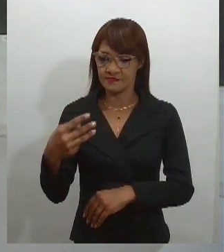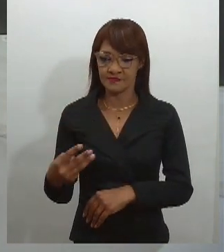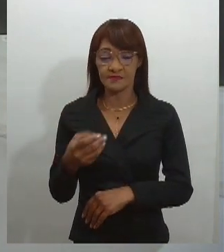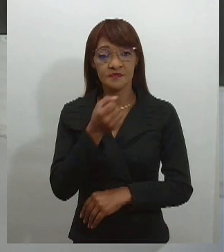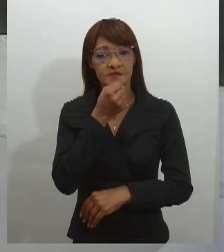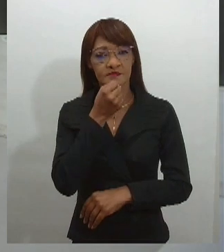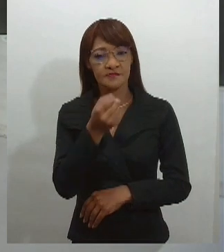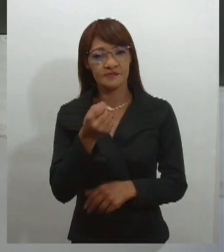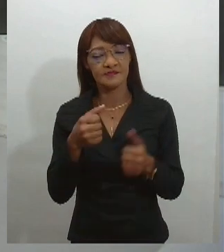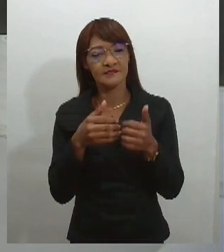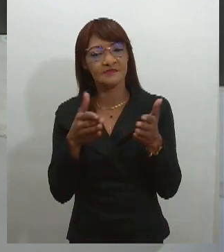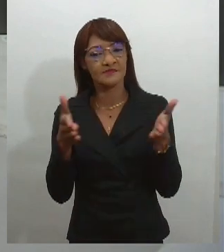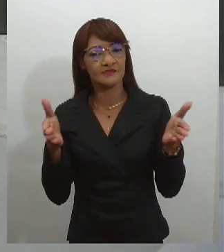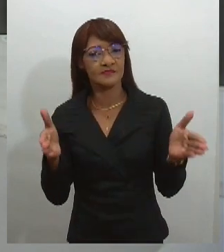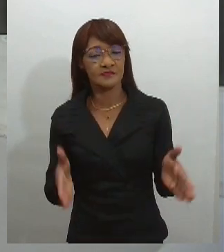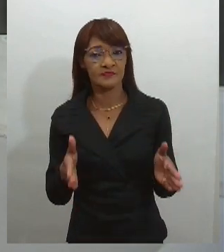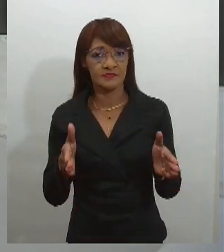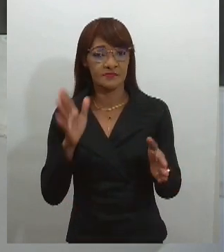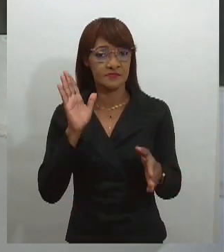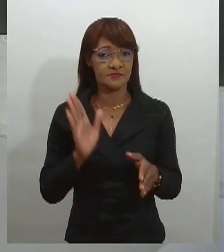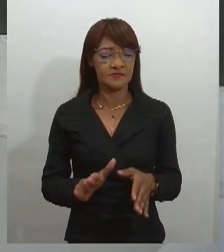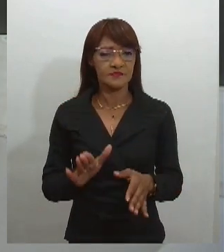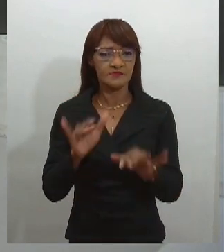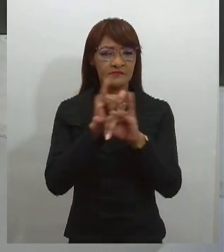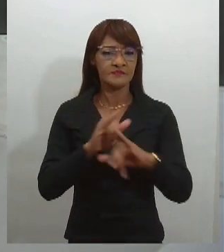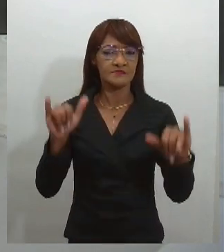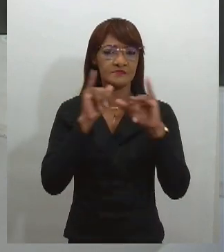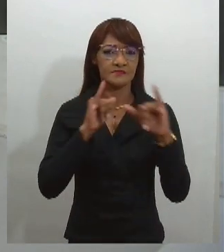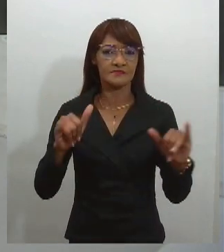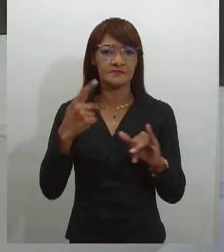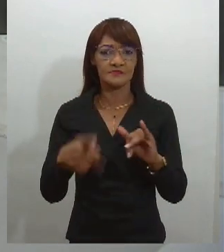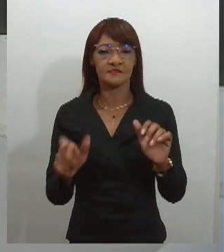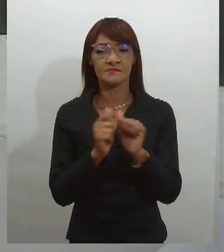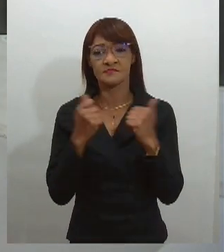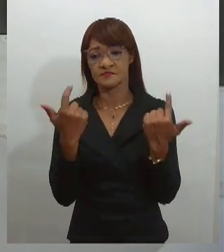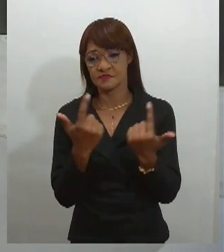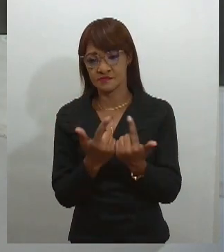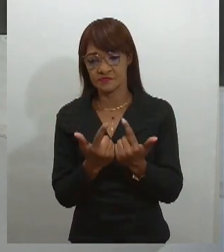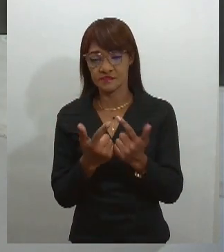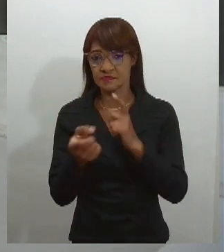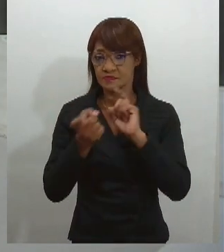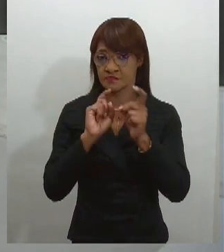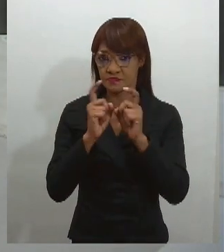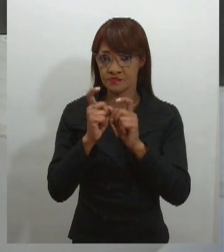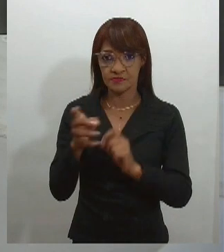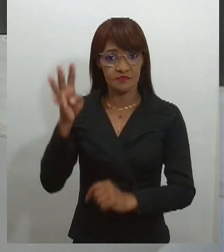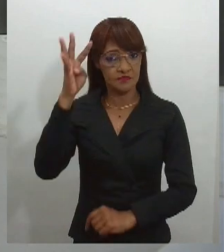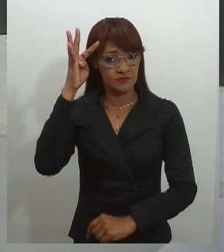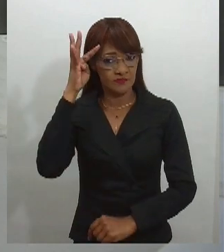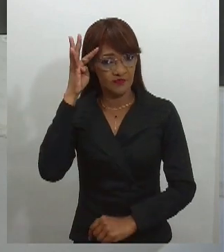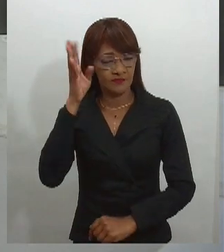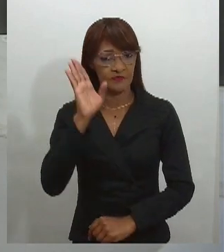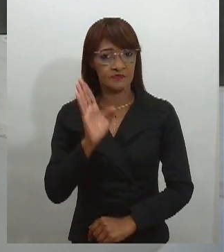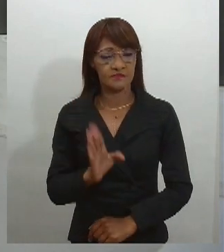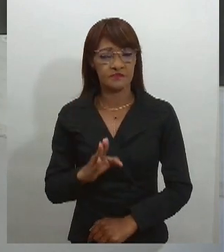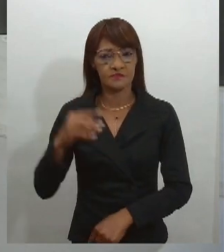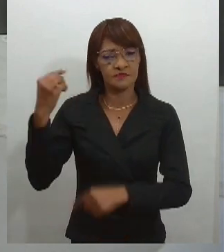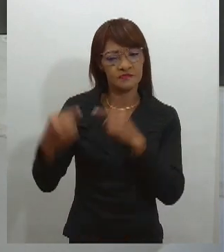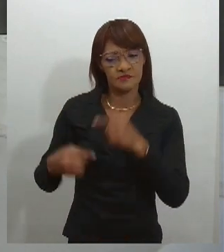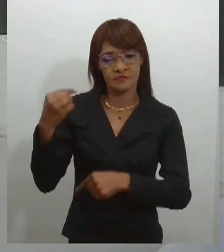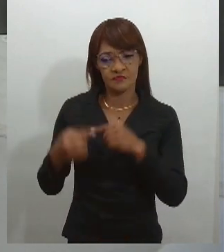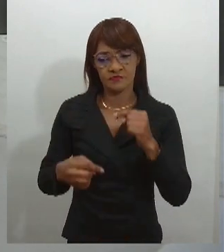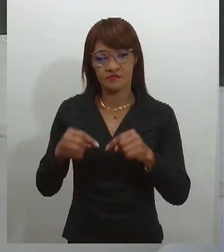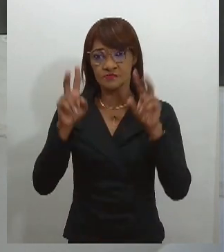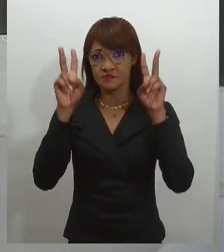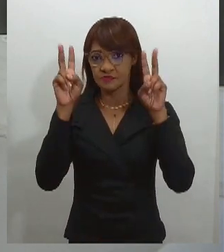com os assuntos do Legislativo Sergipano. A sessão plenária da última quarta-feira foi marcada pela discussão de assuntos como a falta